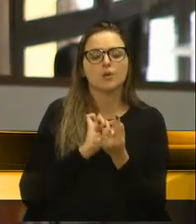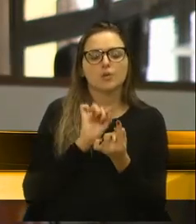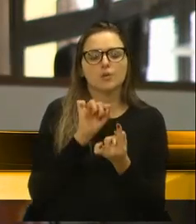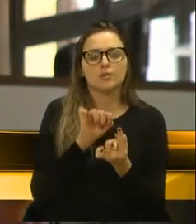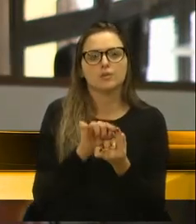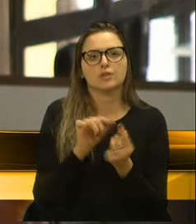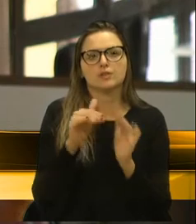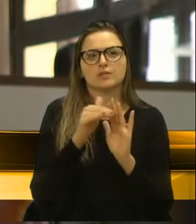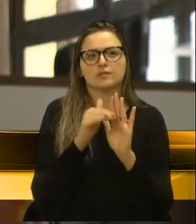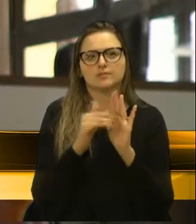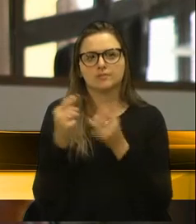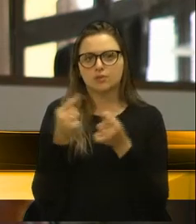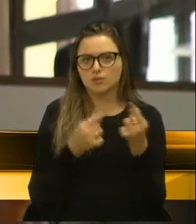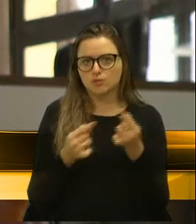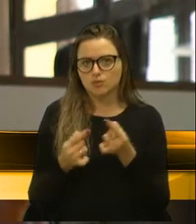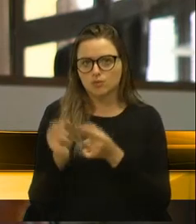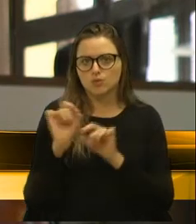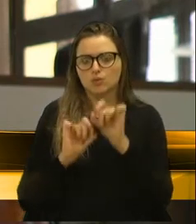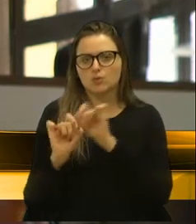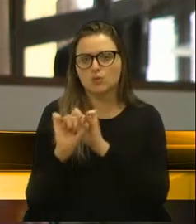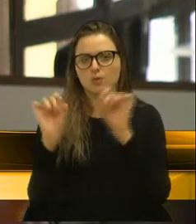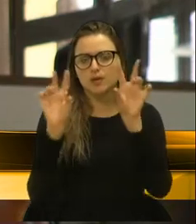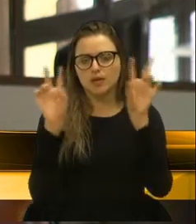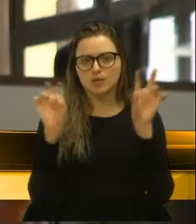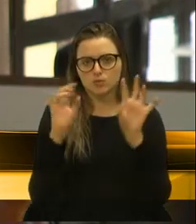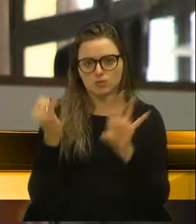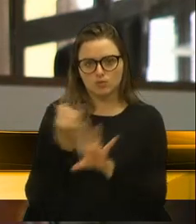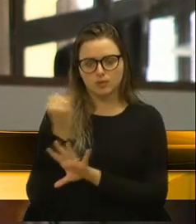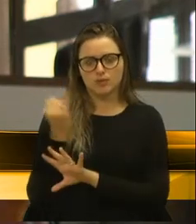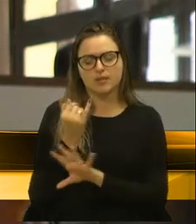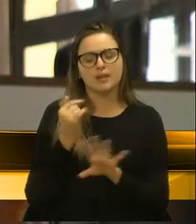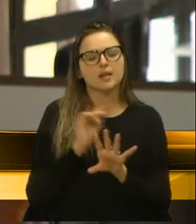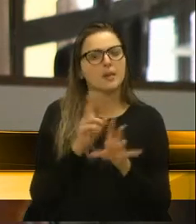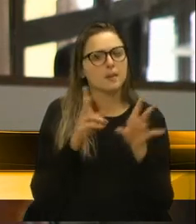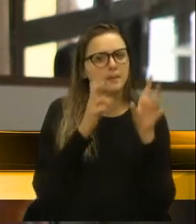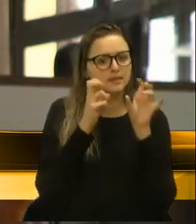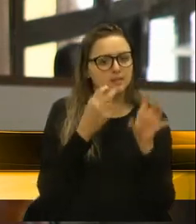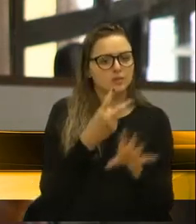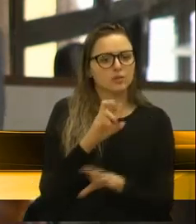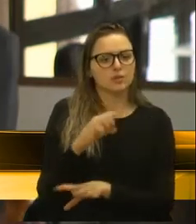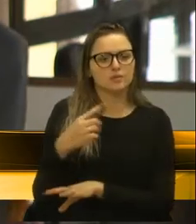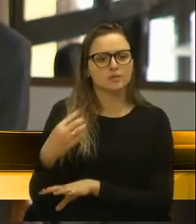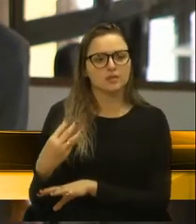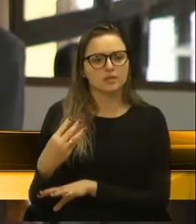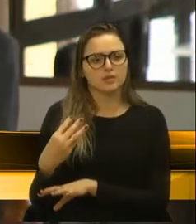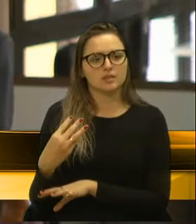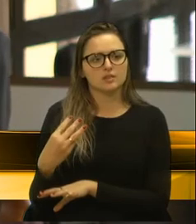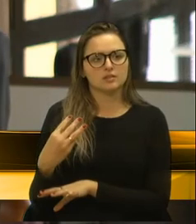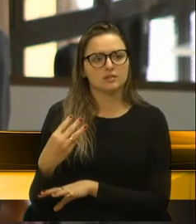comuns. E vejo que, desde 2013, quando começa